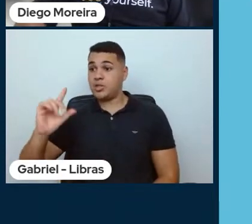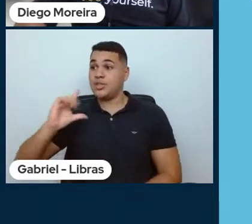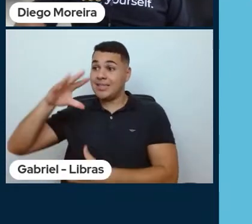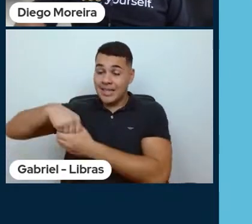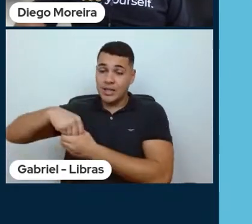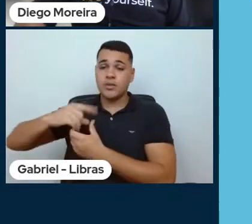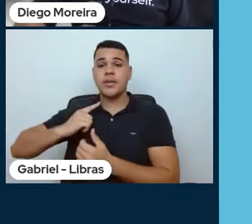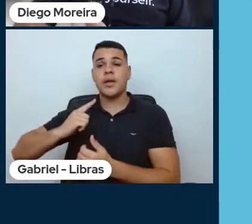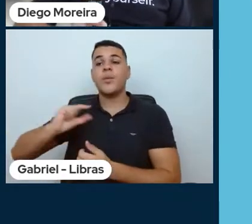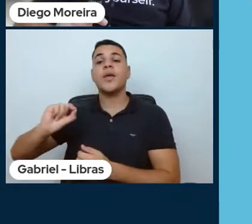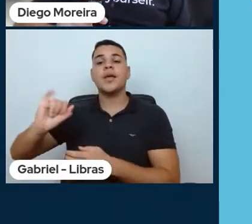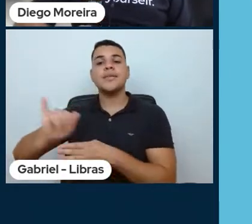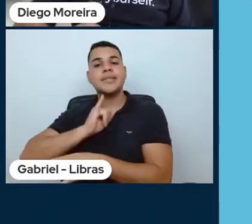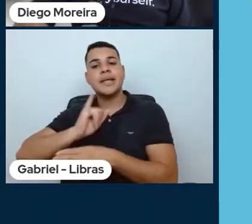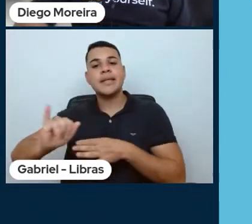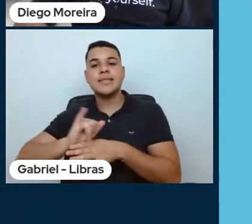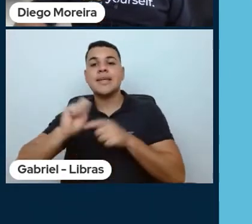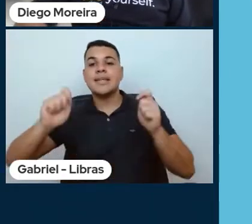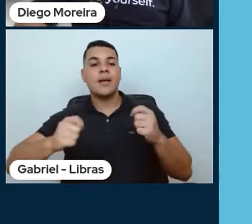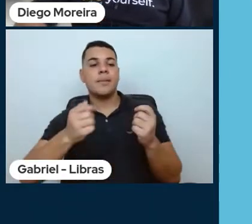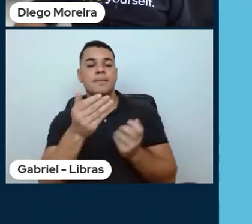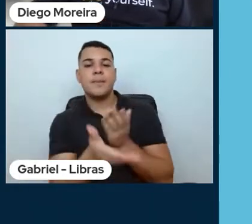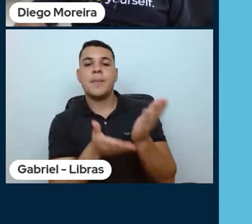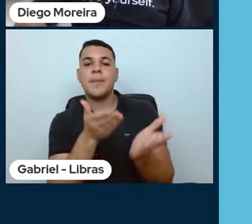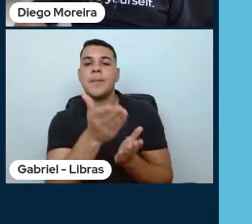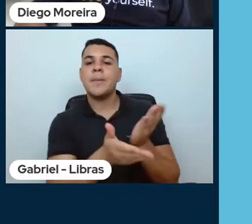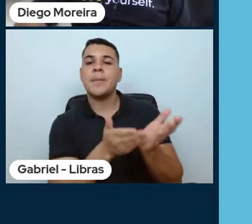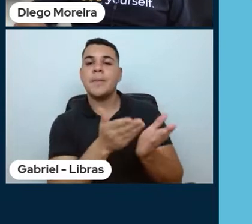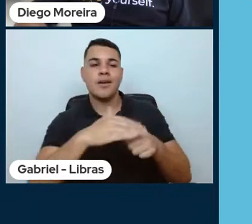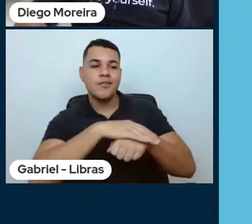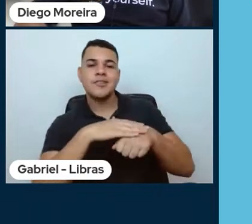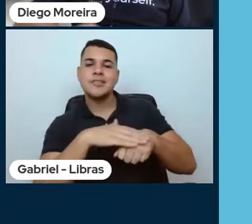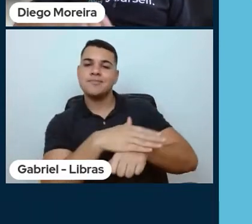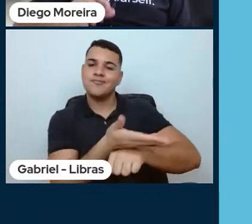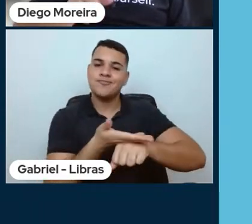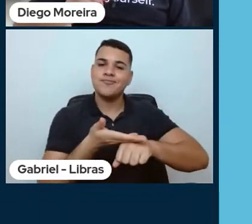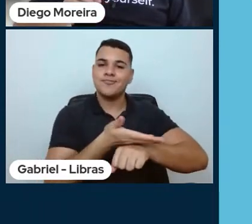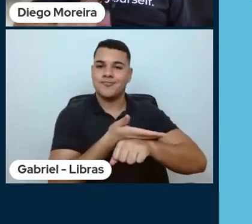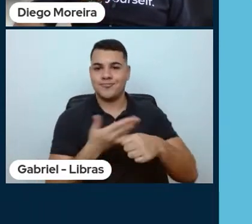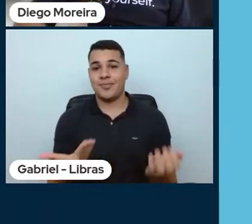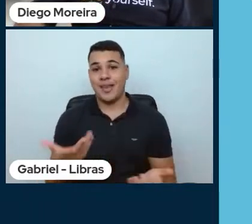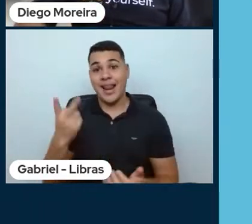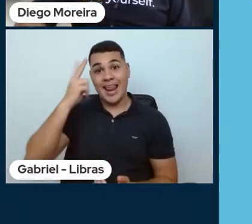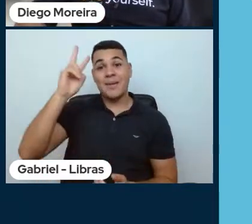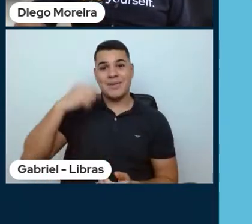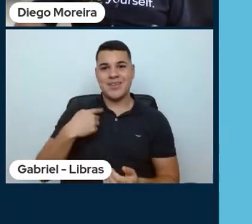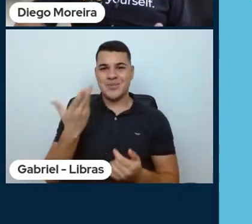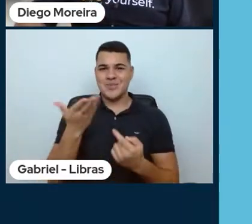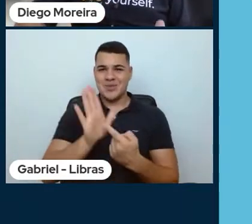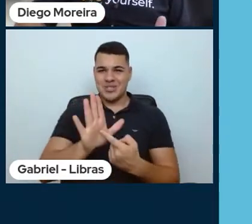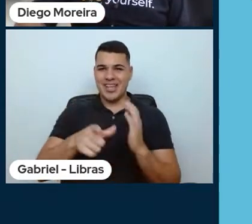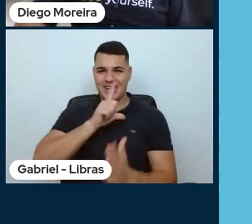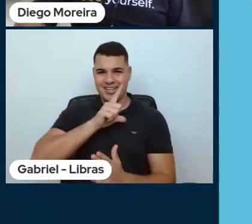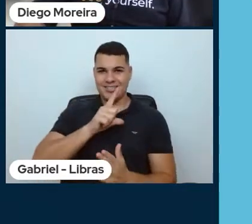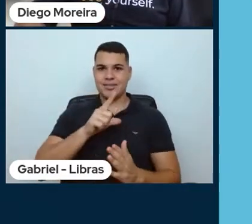chance. Lembra do aumento por canal que falamos anteriormente? Com o crescimento elevado,